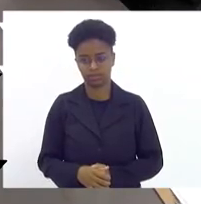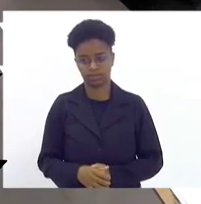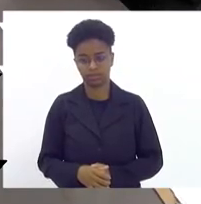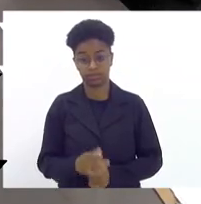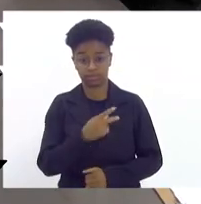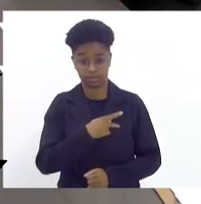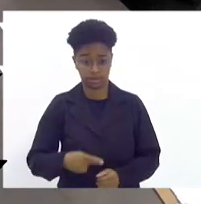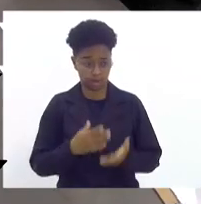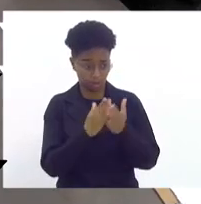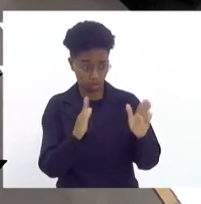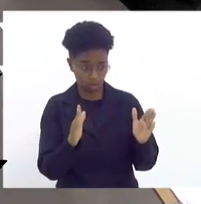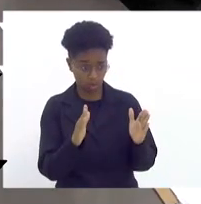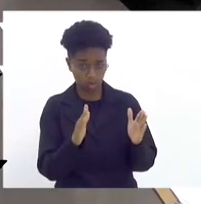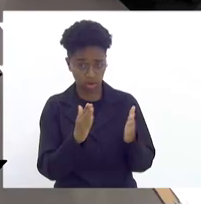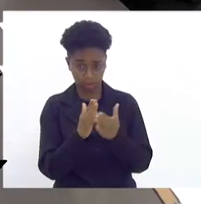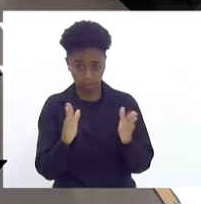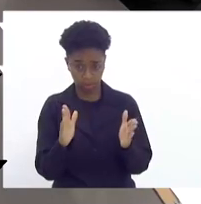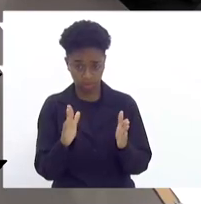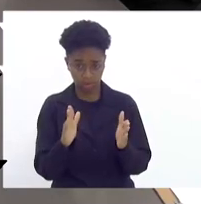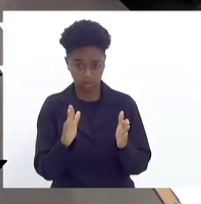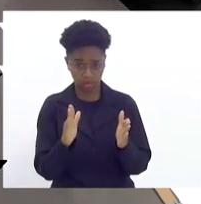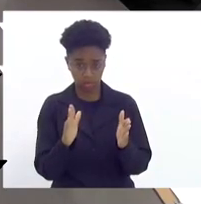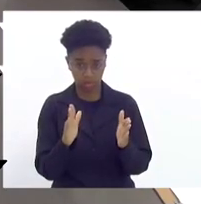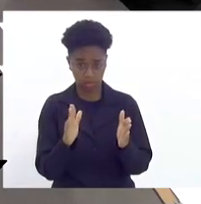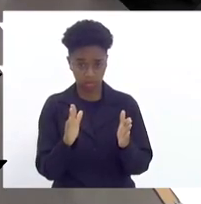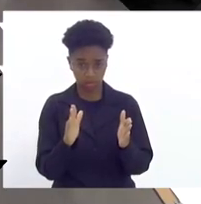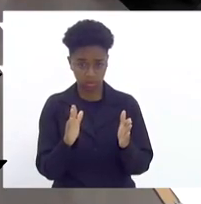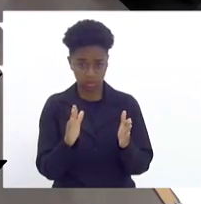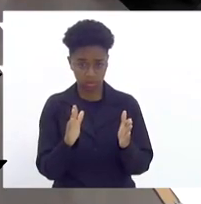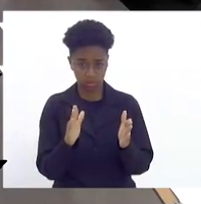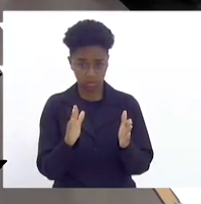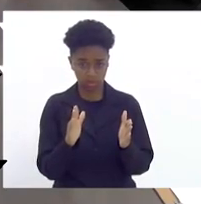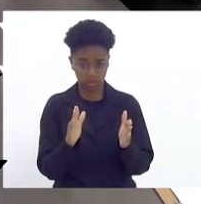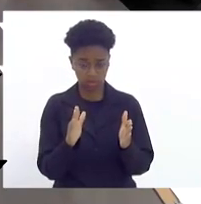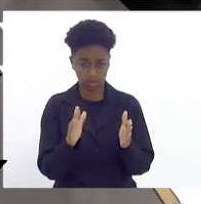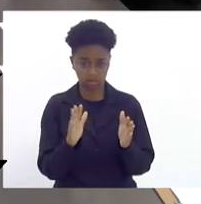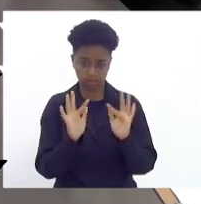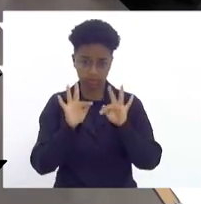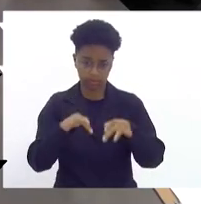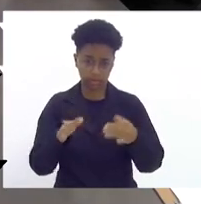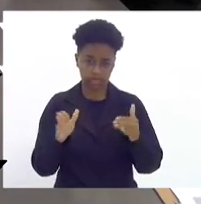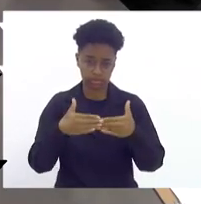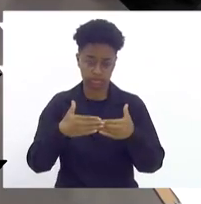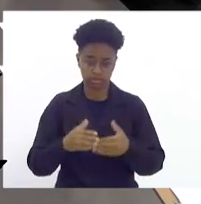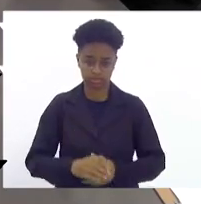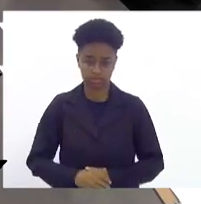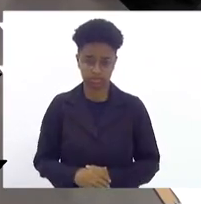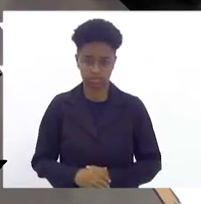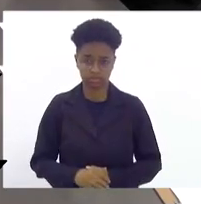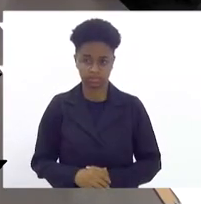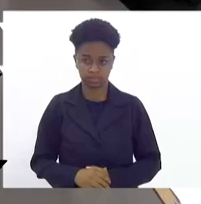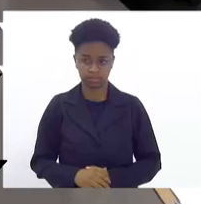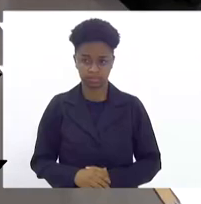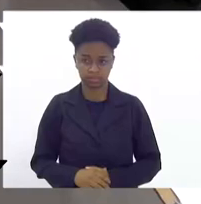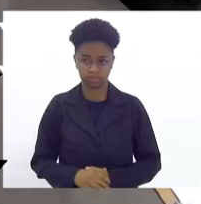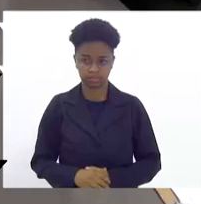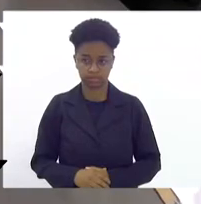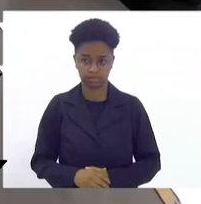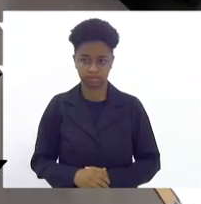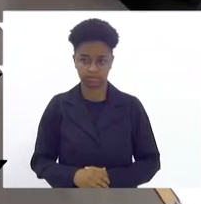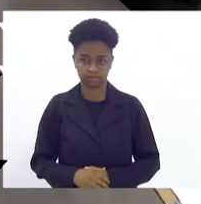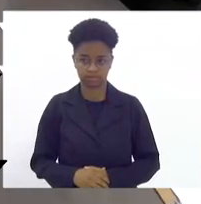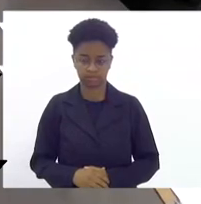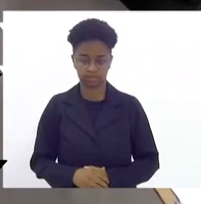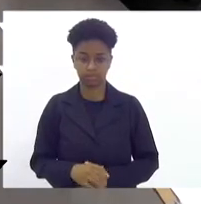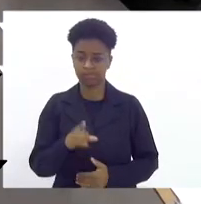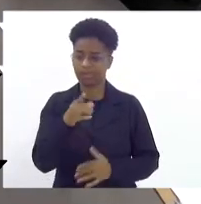Presidente, acabou? Acabou. Acabou. Está encerrada a sessão, gente. Seu melhor, vamos